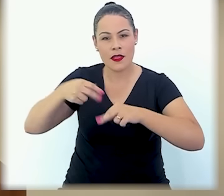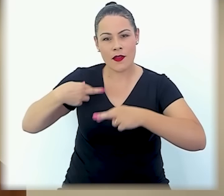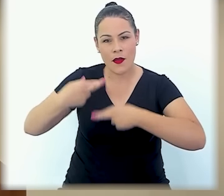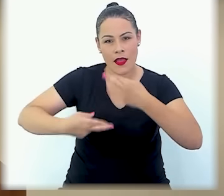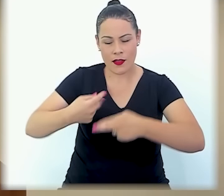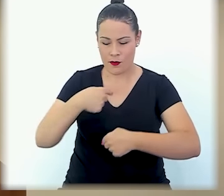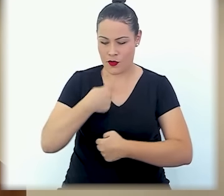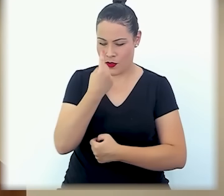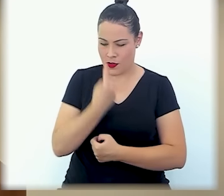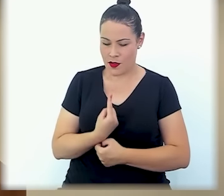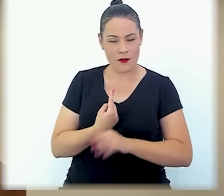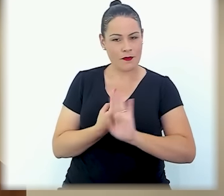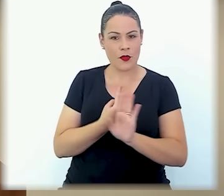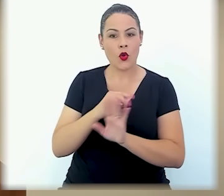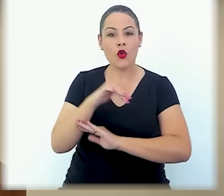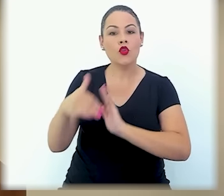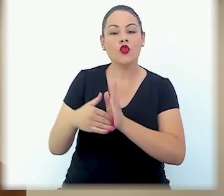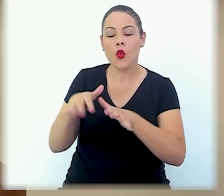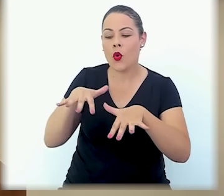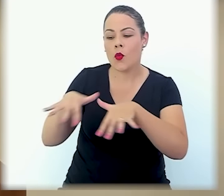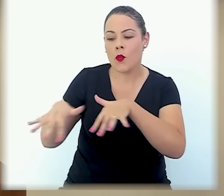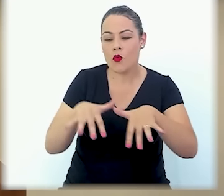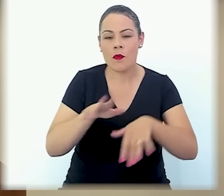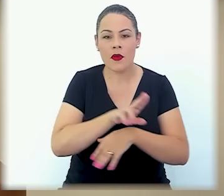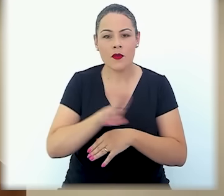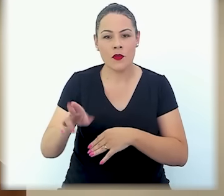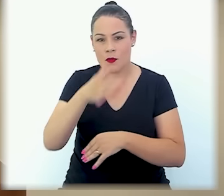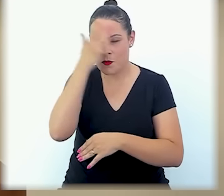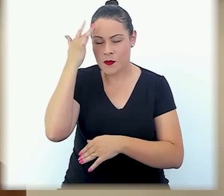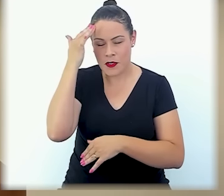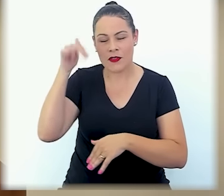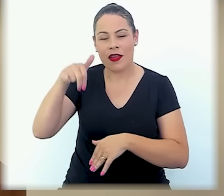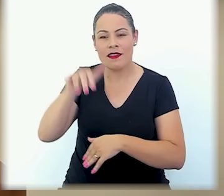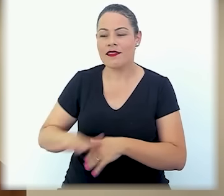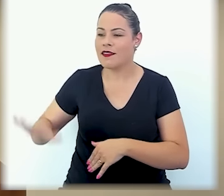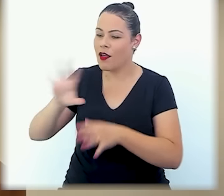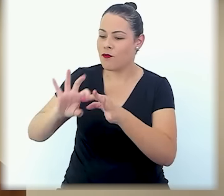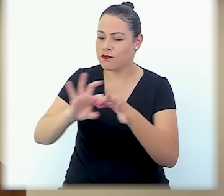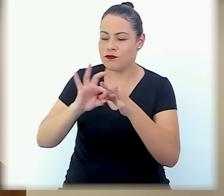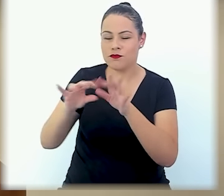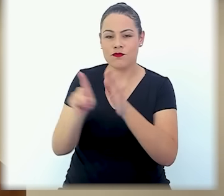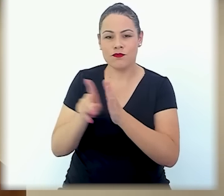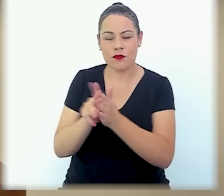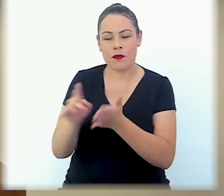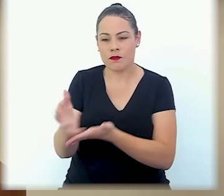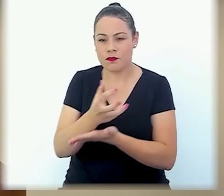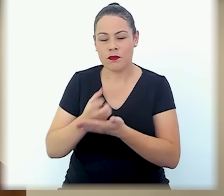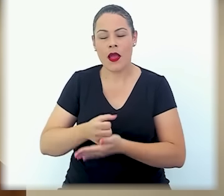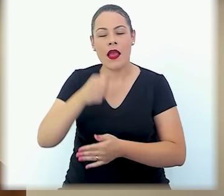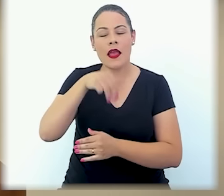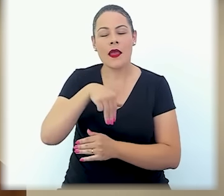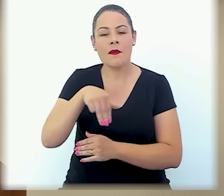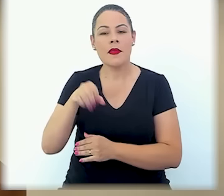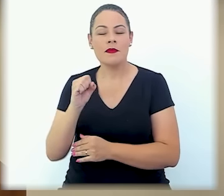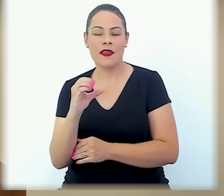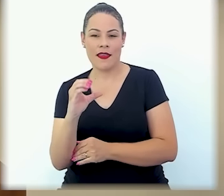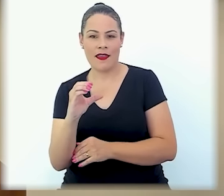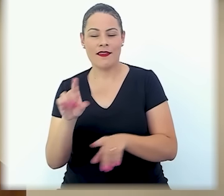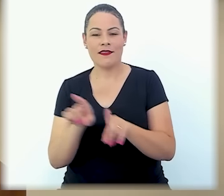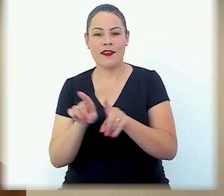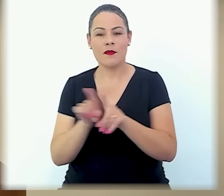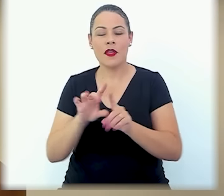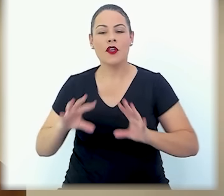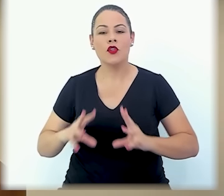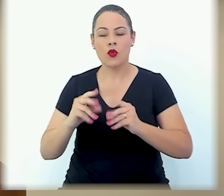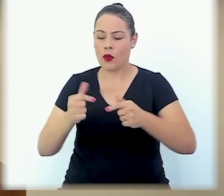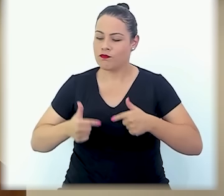só eu, mas um movimento como um todo, né? A gente tem um movimento chamado Movimento Nacional dos Catadores, que tem historicamente uma luta, o MNCR, que